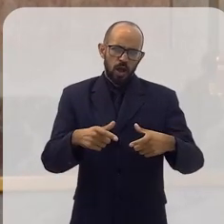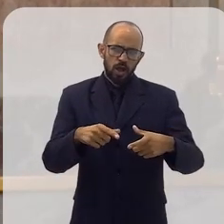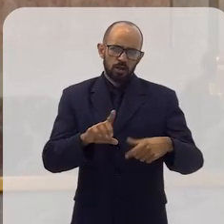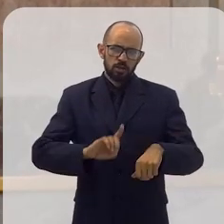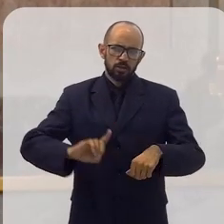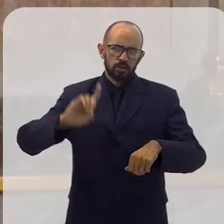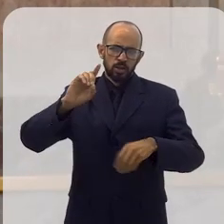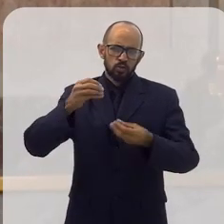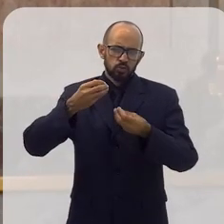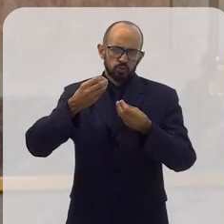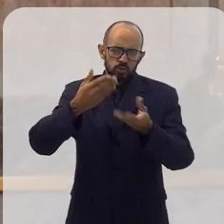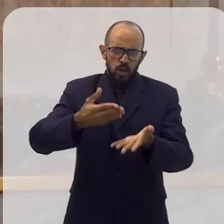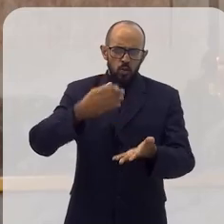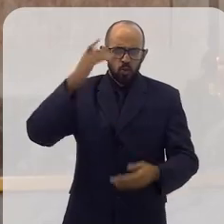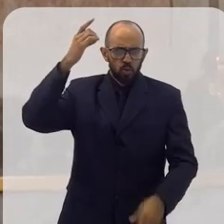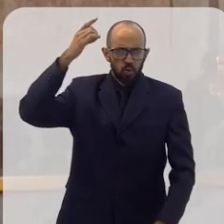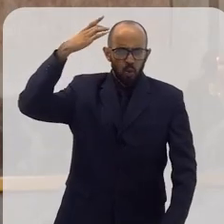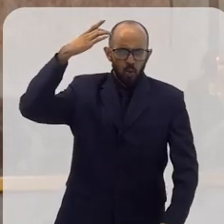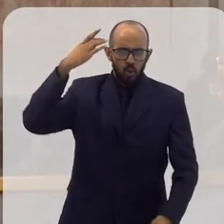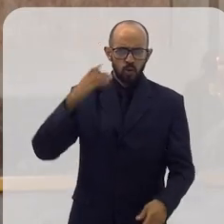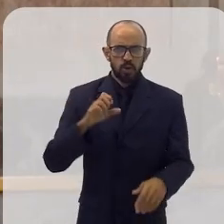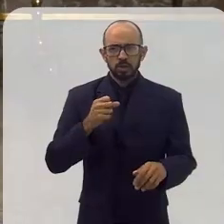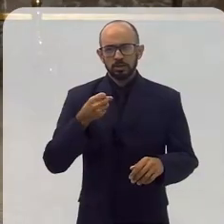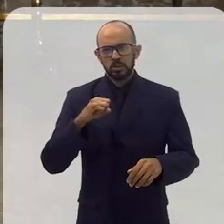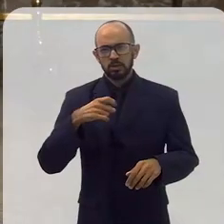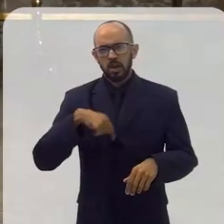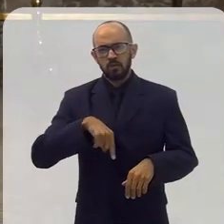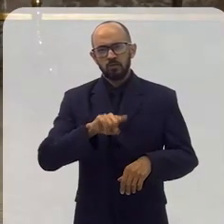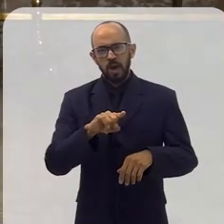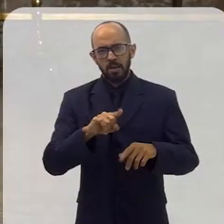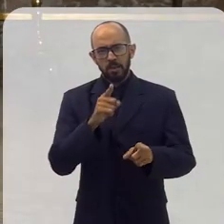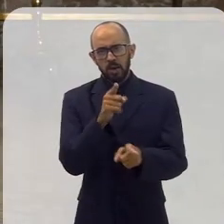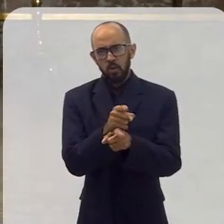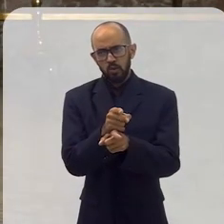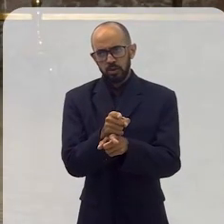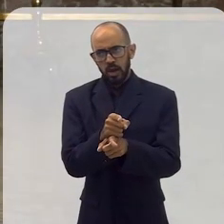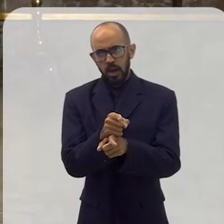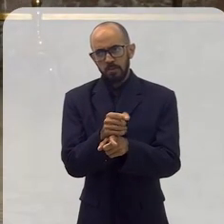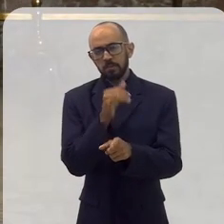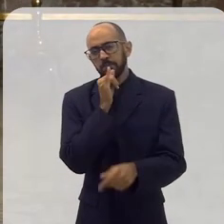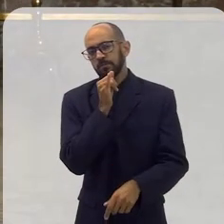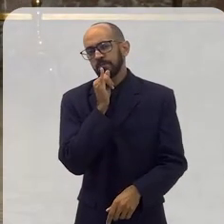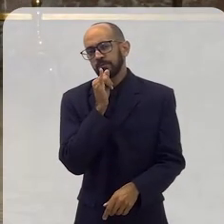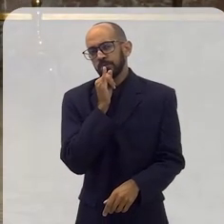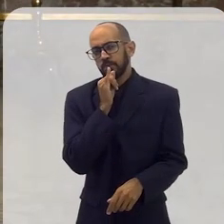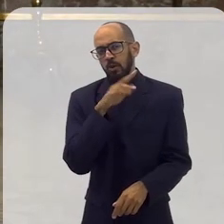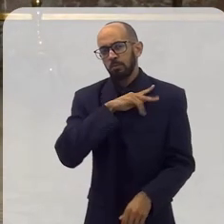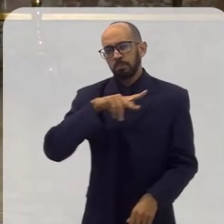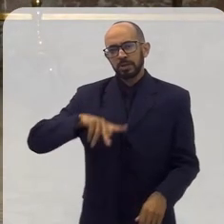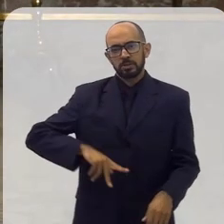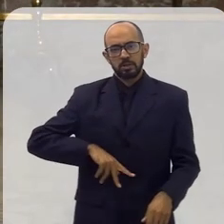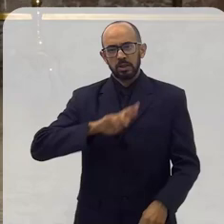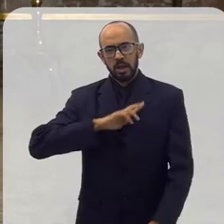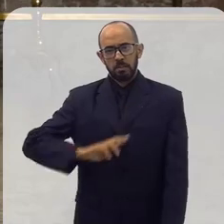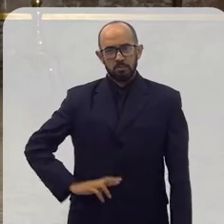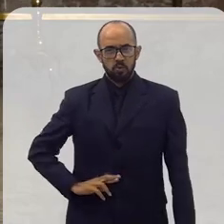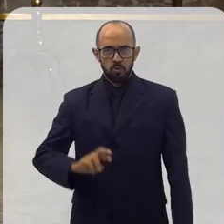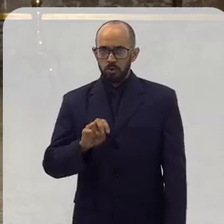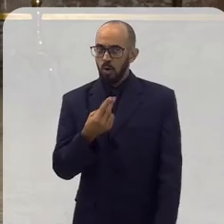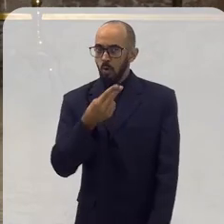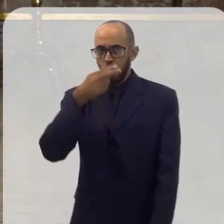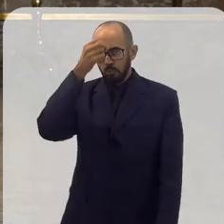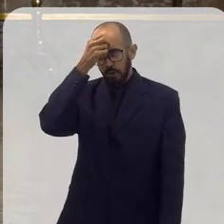num lugar onde Deus é o dono. E se você vai para encontrar, por exemplo, o presidente